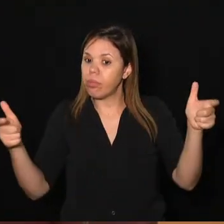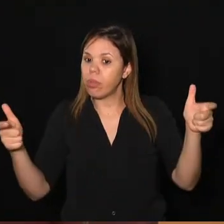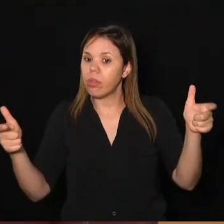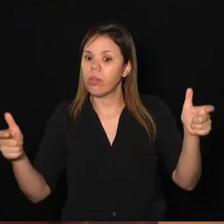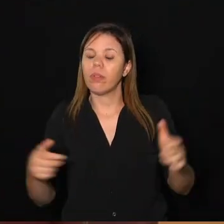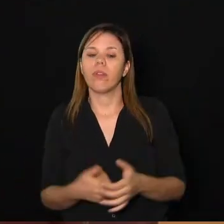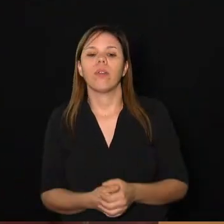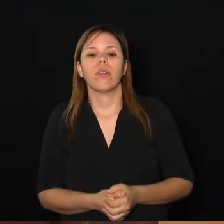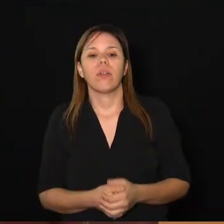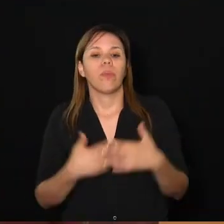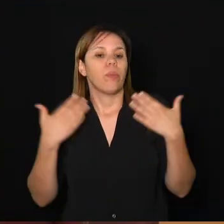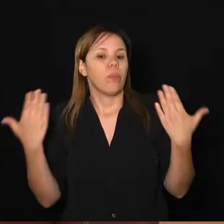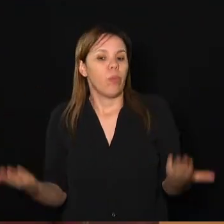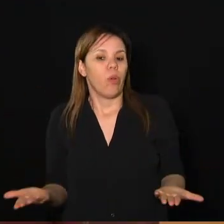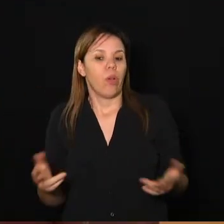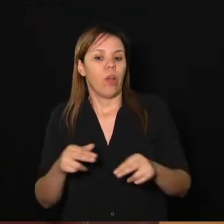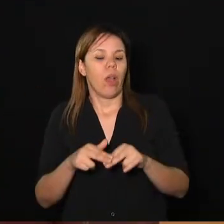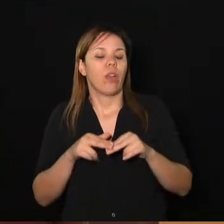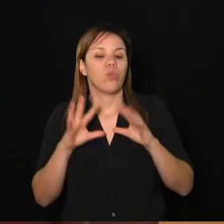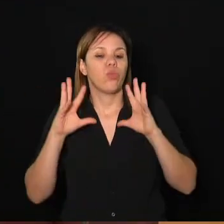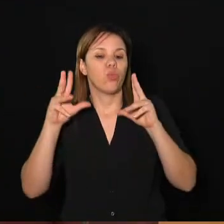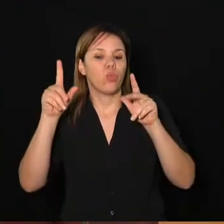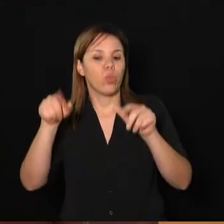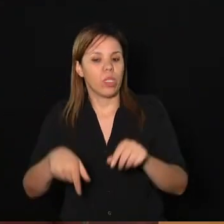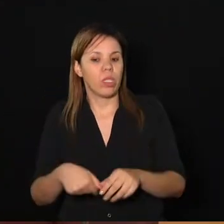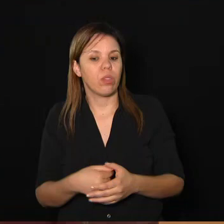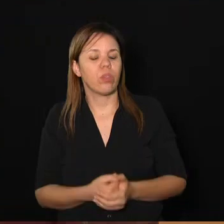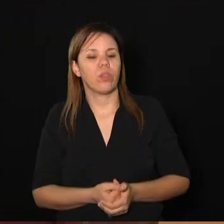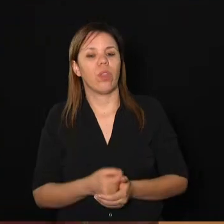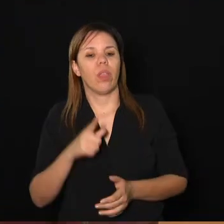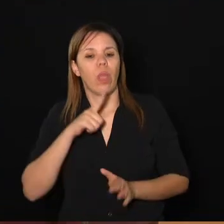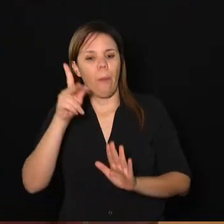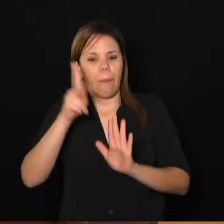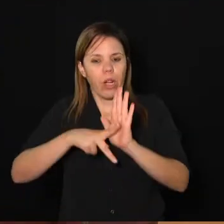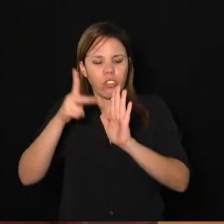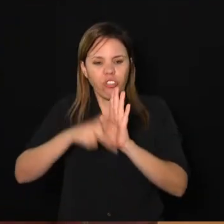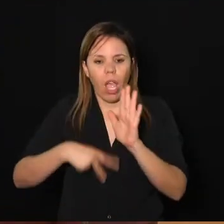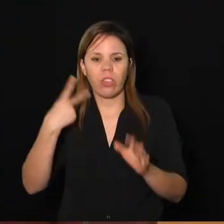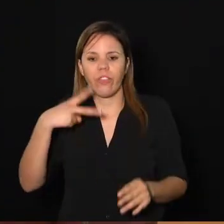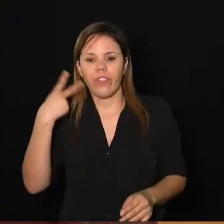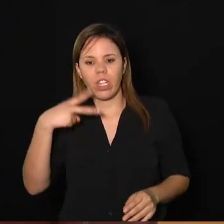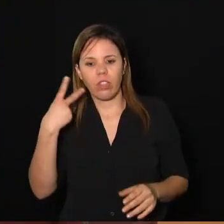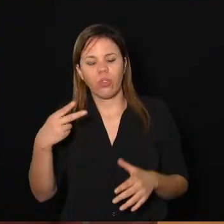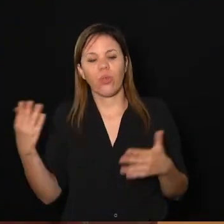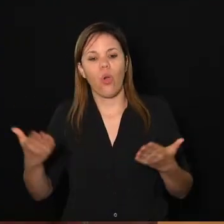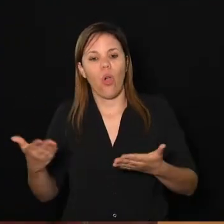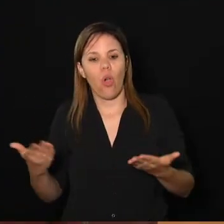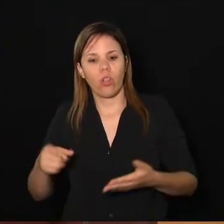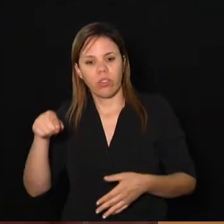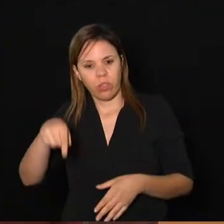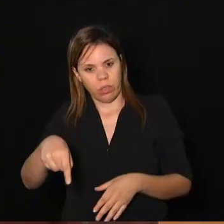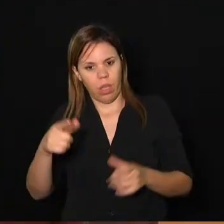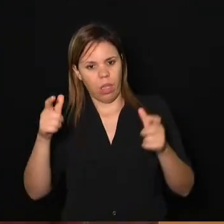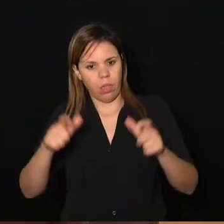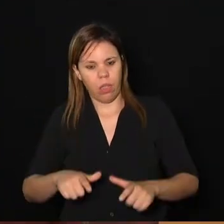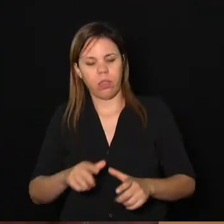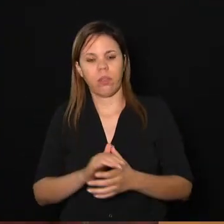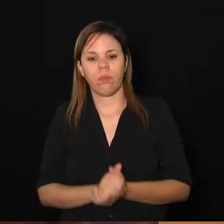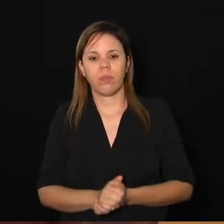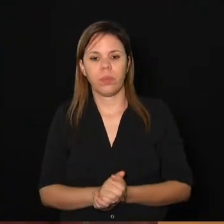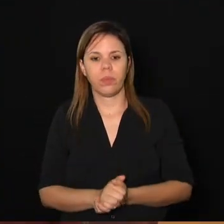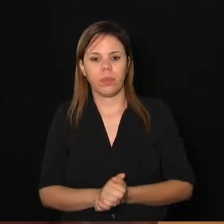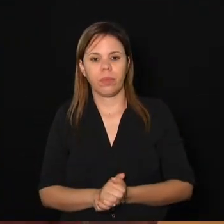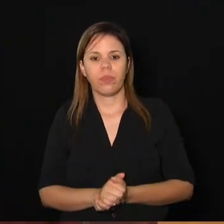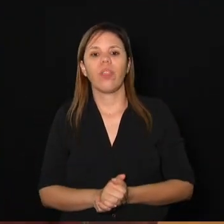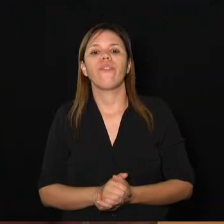então por conta de tudo isso eu acredito no que o projeto que vereador hoje põe nesta casa ela vai se